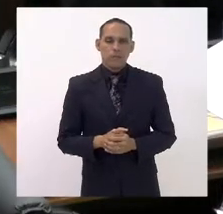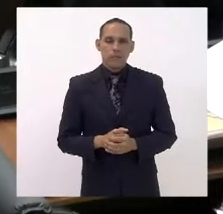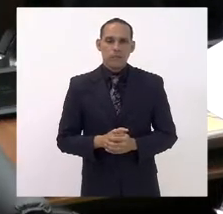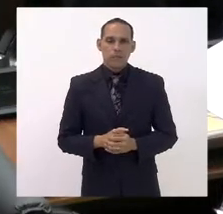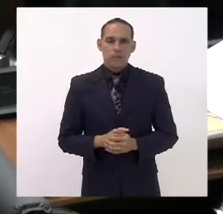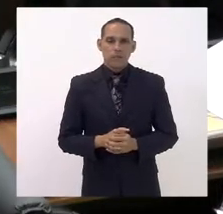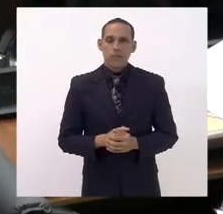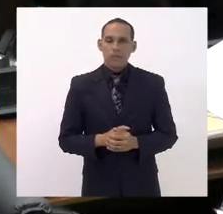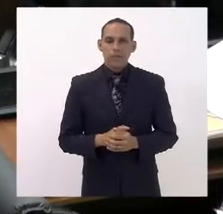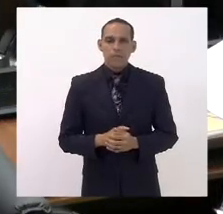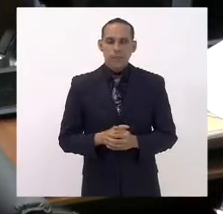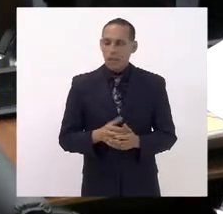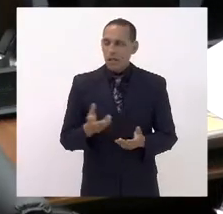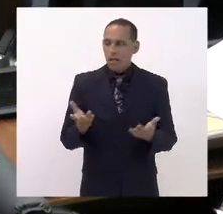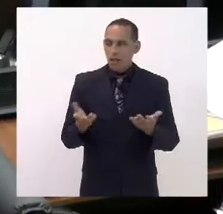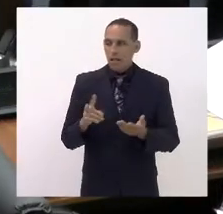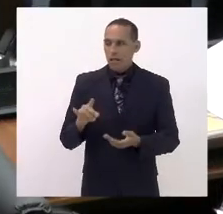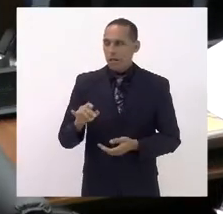Vai agora lá.